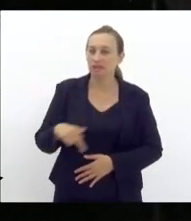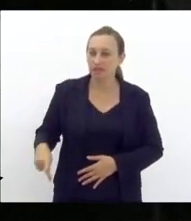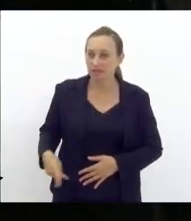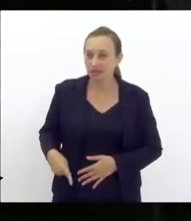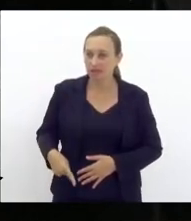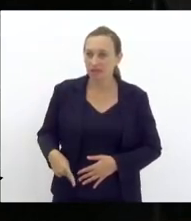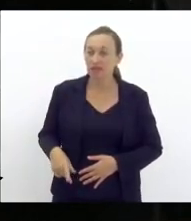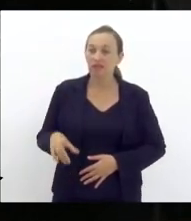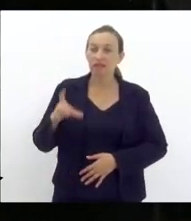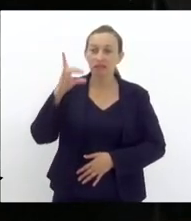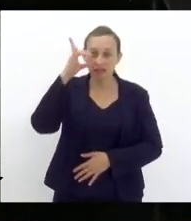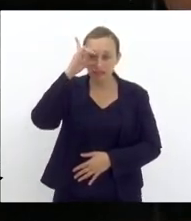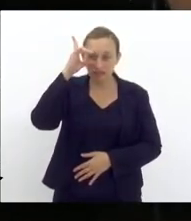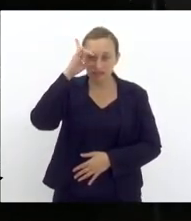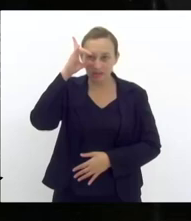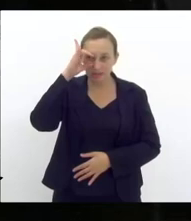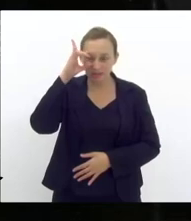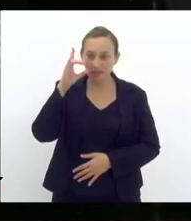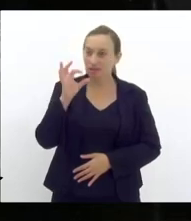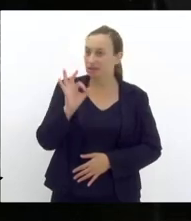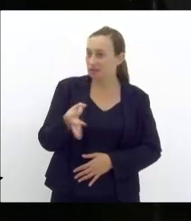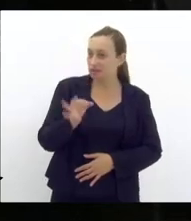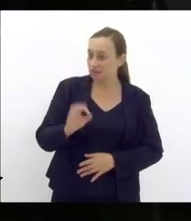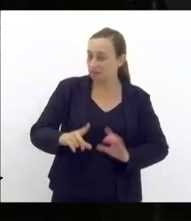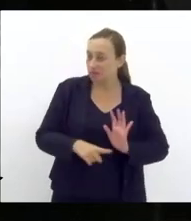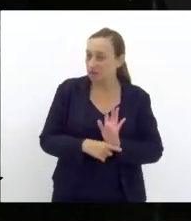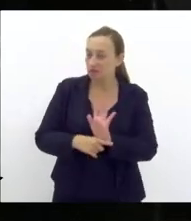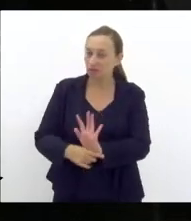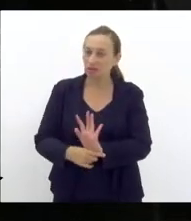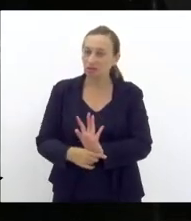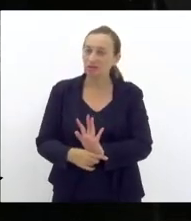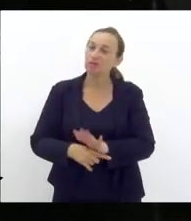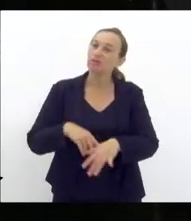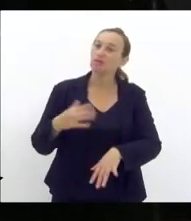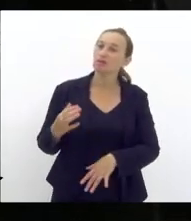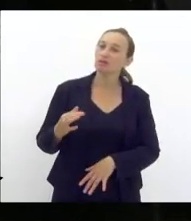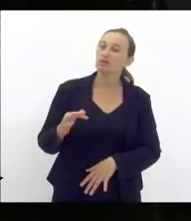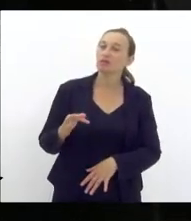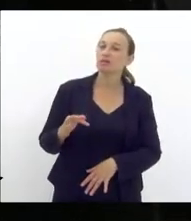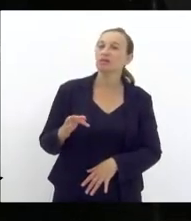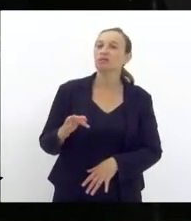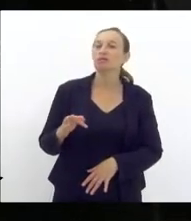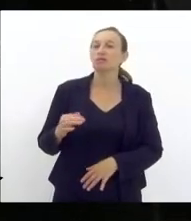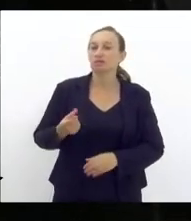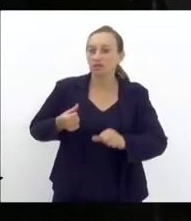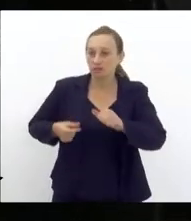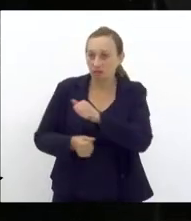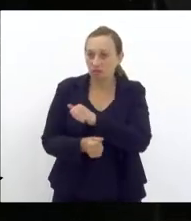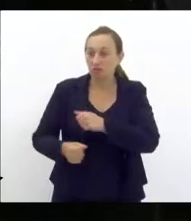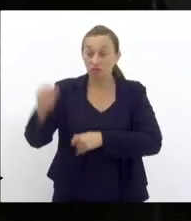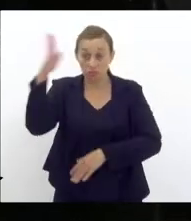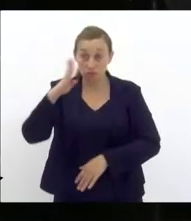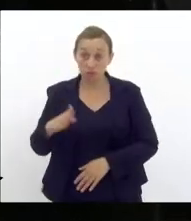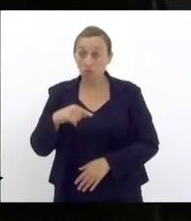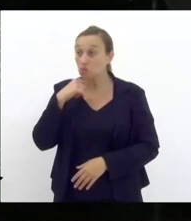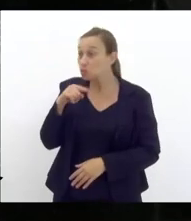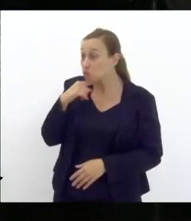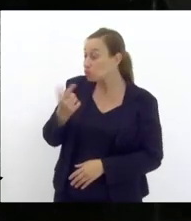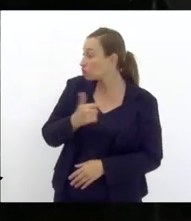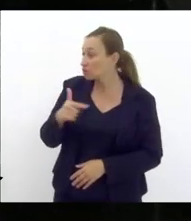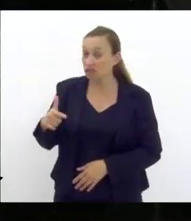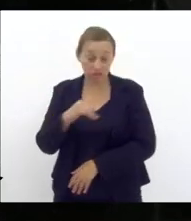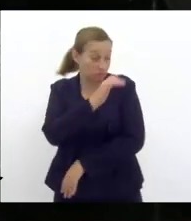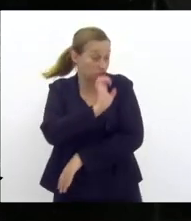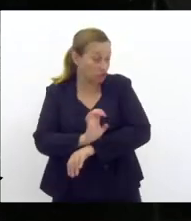da Dilma Rousseff certamente vai colaborar com a promoção de investimento no Brasil eu não tenho dúvidas que o Estado